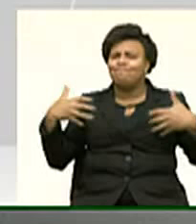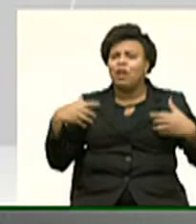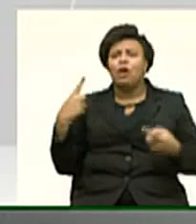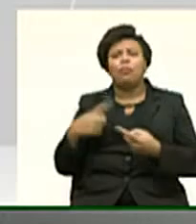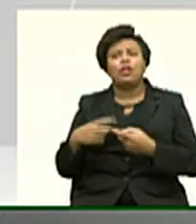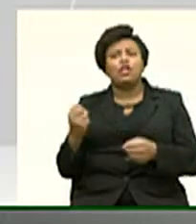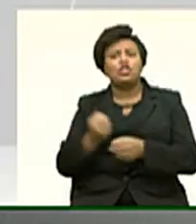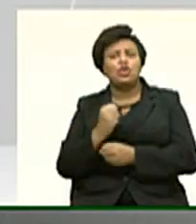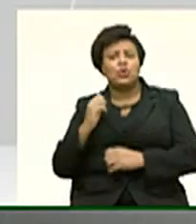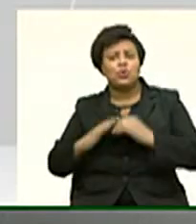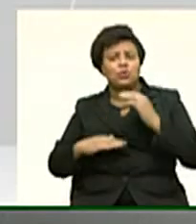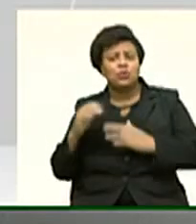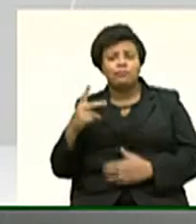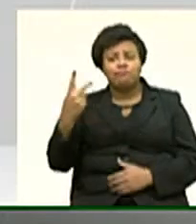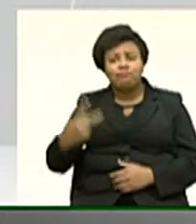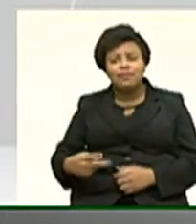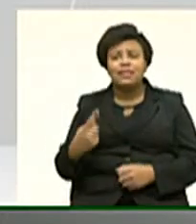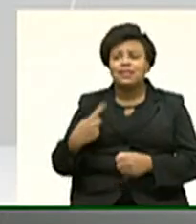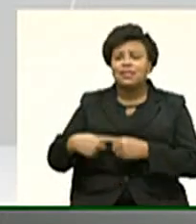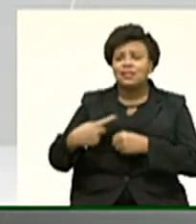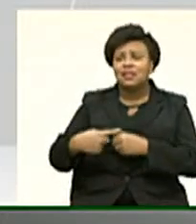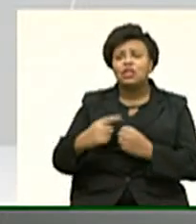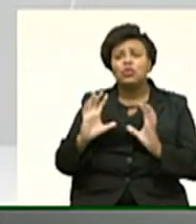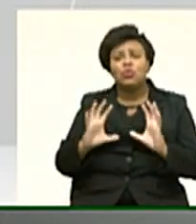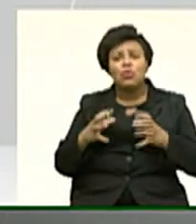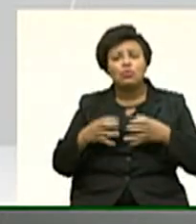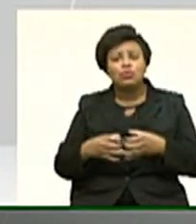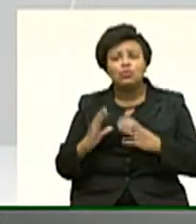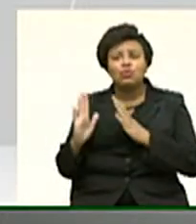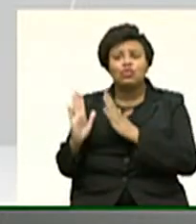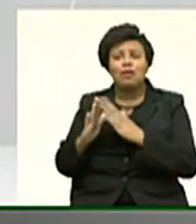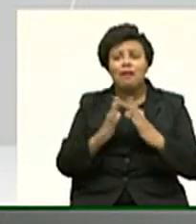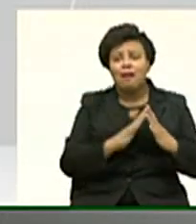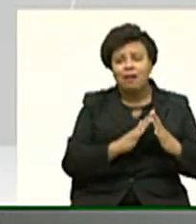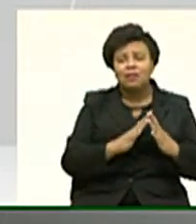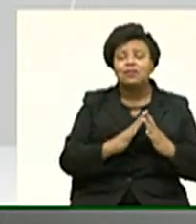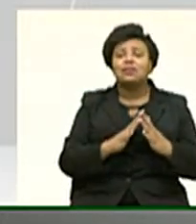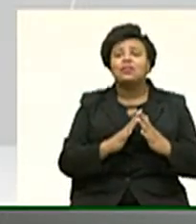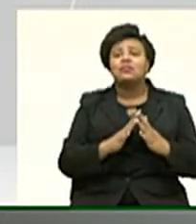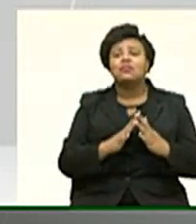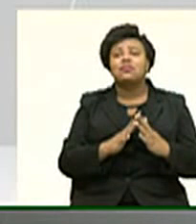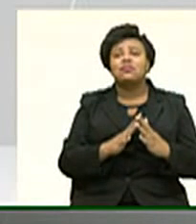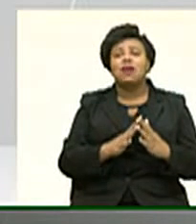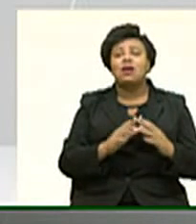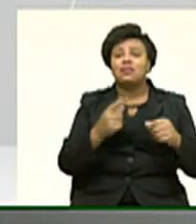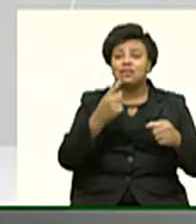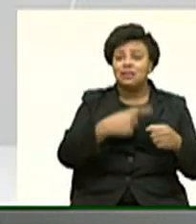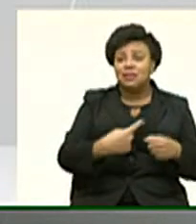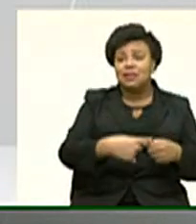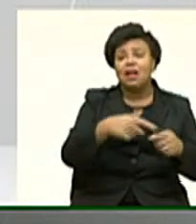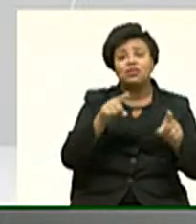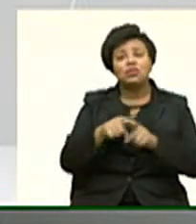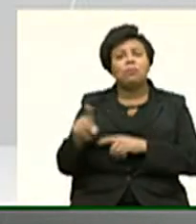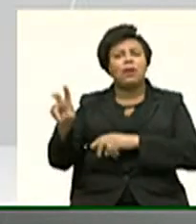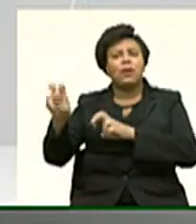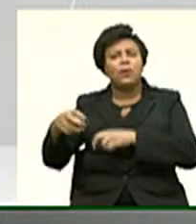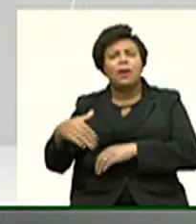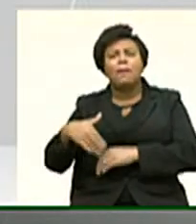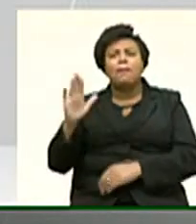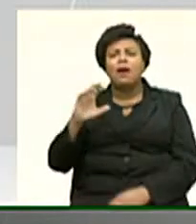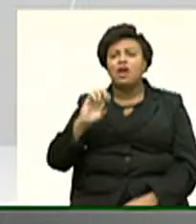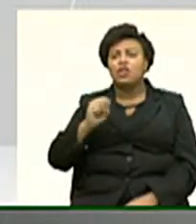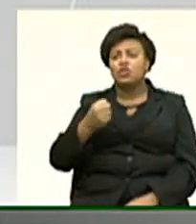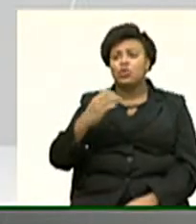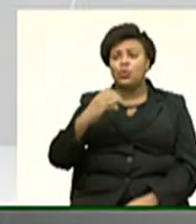construímos nesta cidade um grande conjunto de habitações urbanas e rurais. Mais de 800 casas